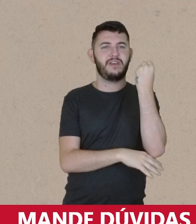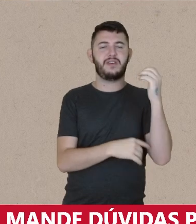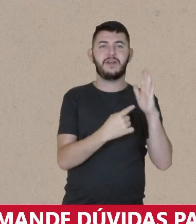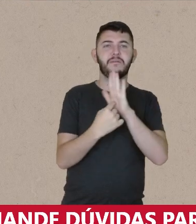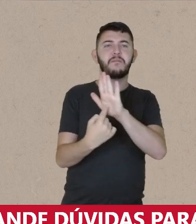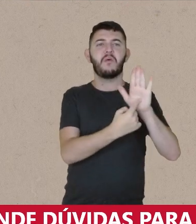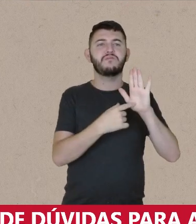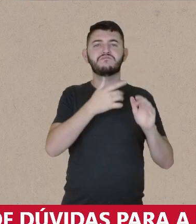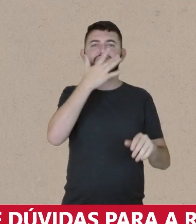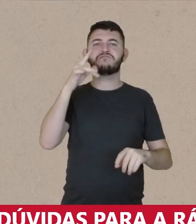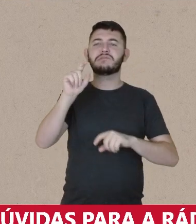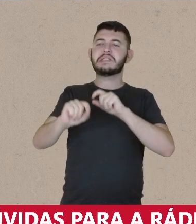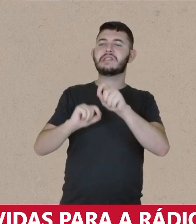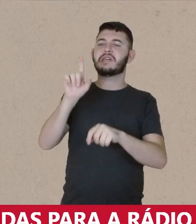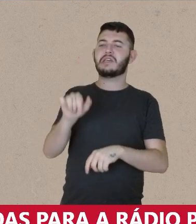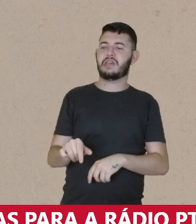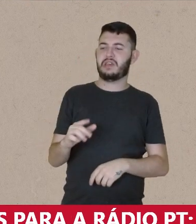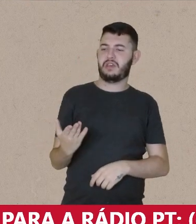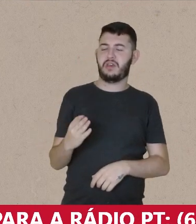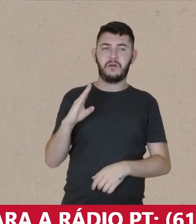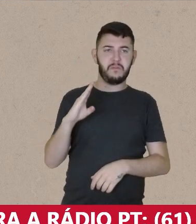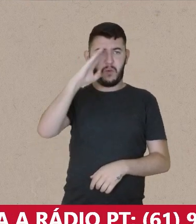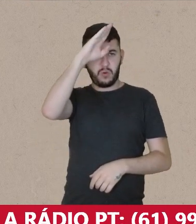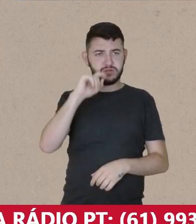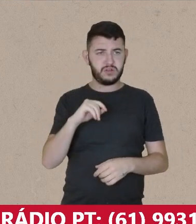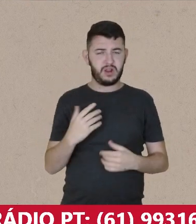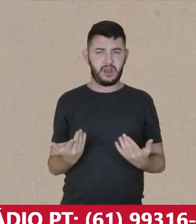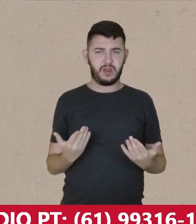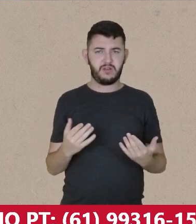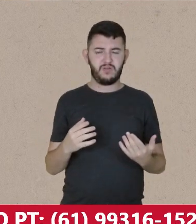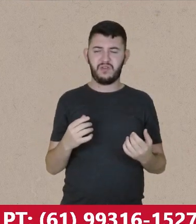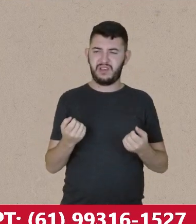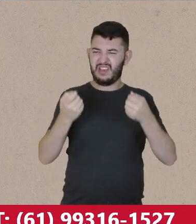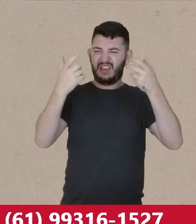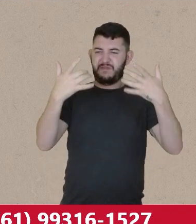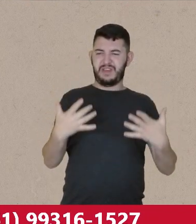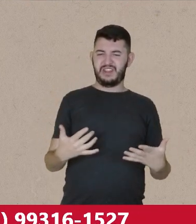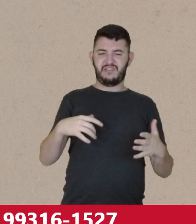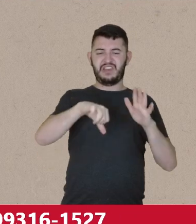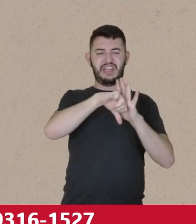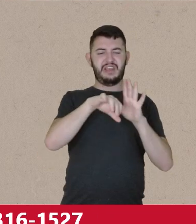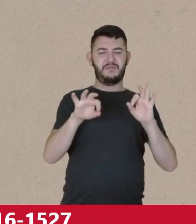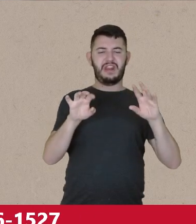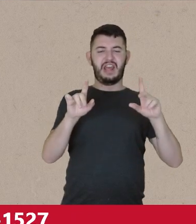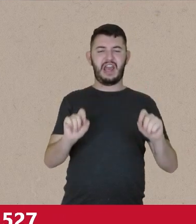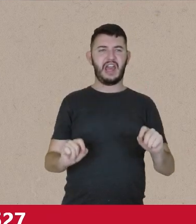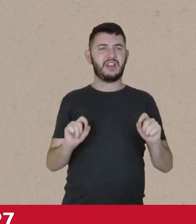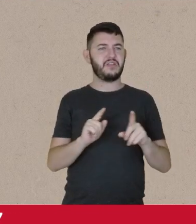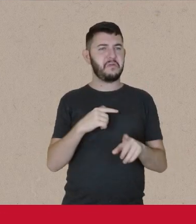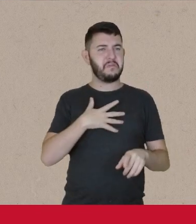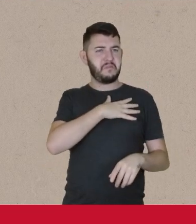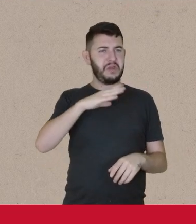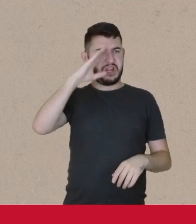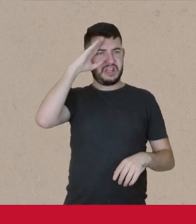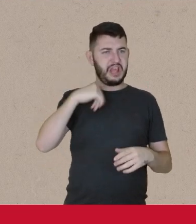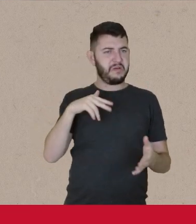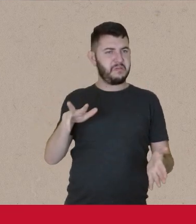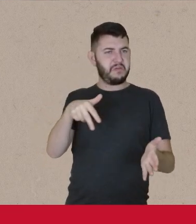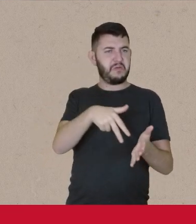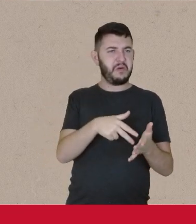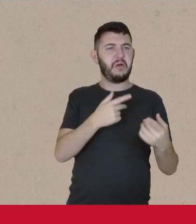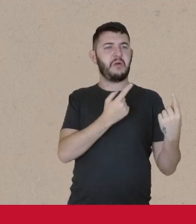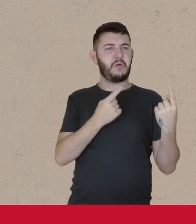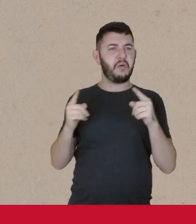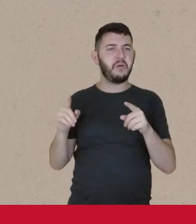ficar que não é crime o militar se levantar contra o Estado Democrático de Direito, não deve ser agravado, ataca e